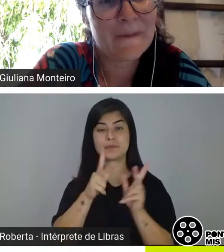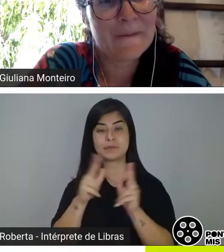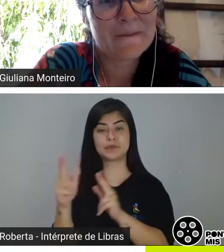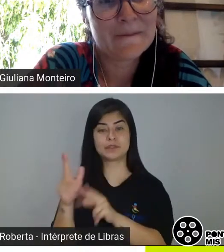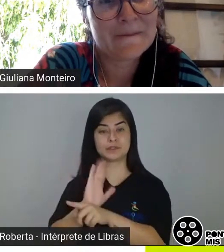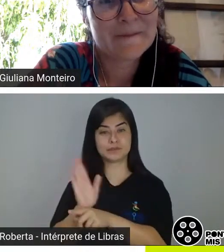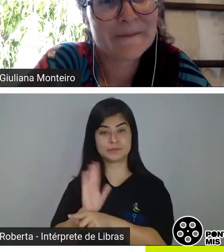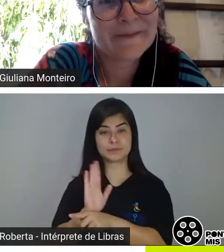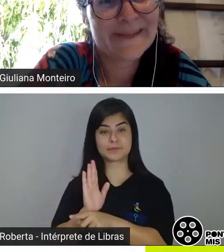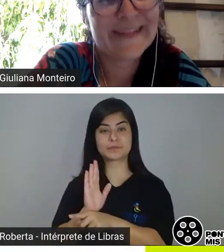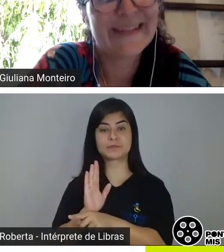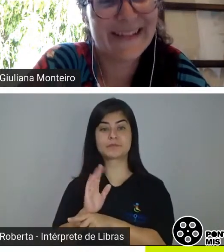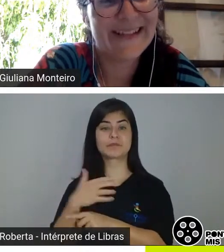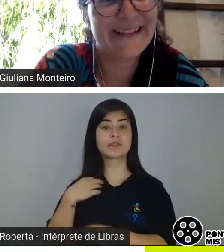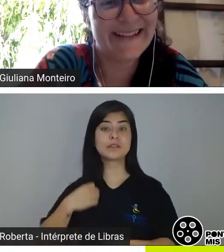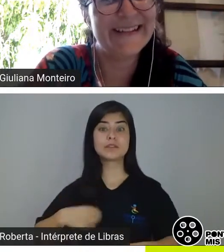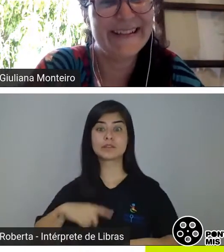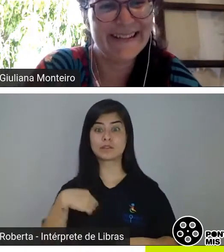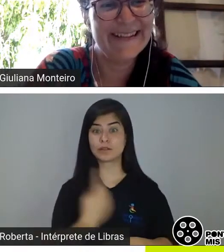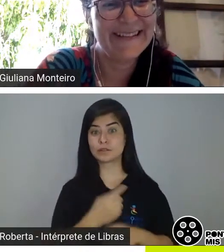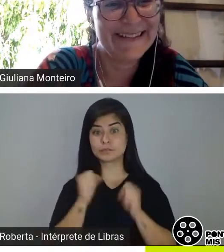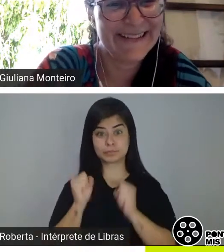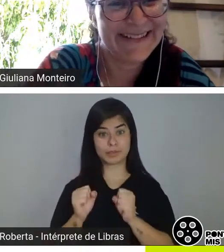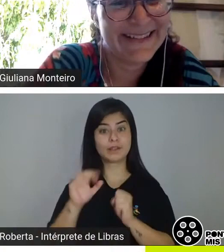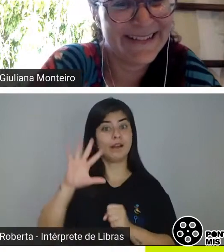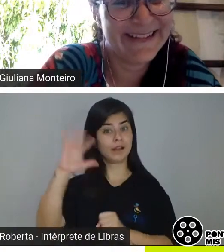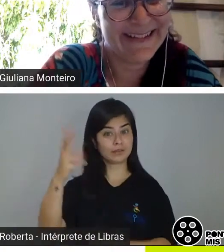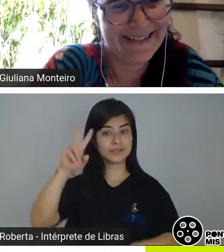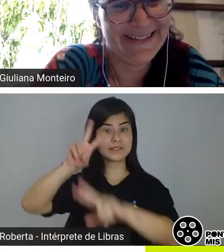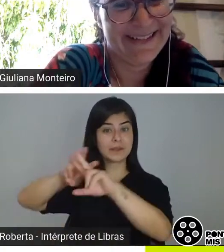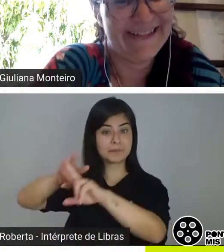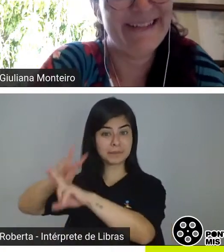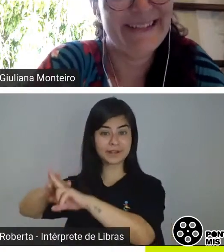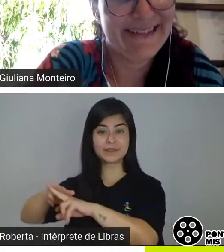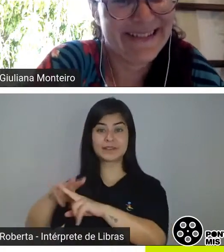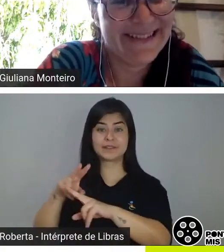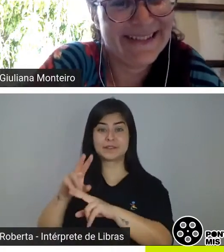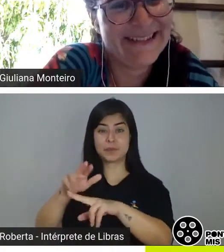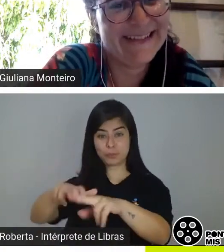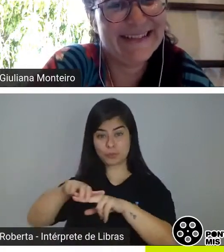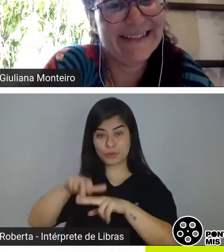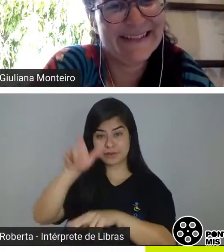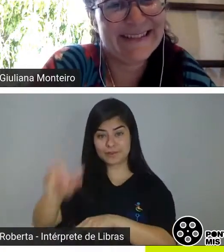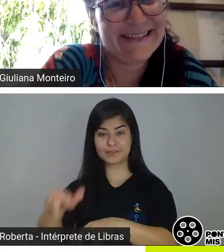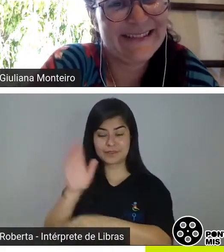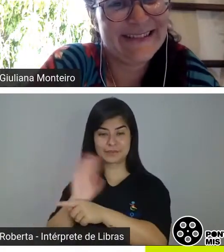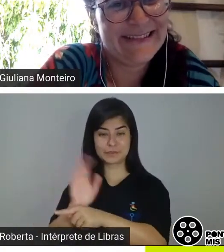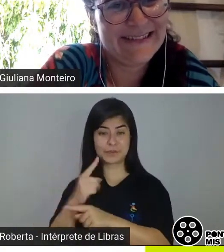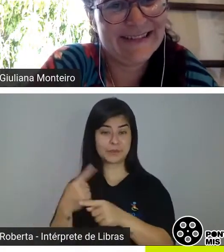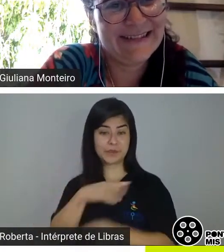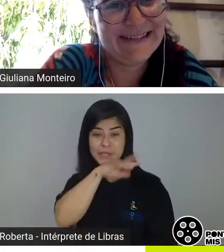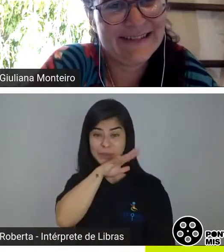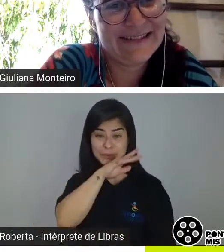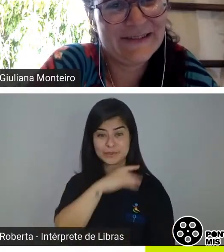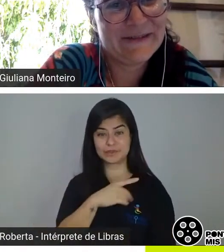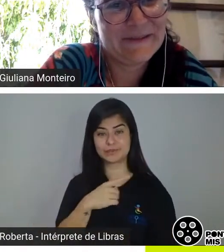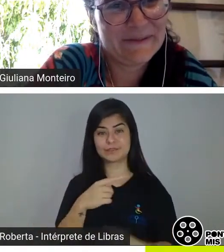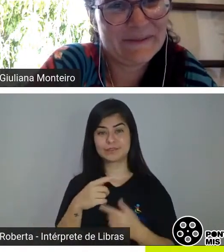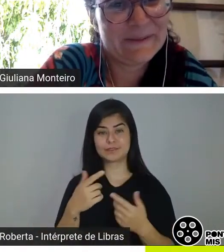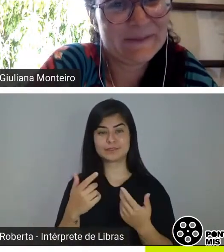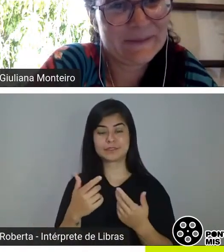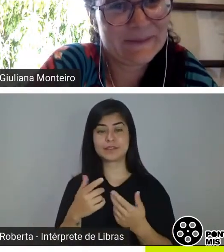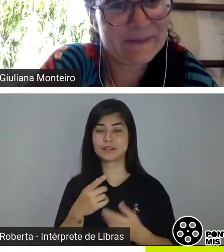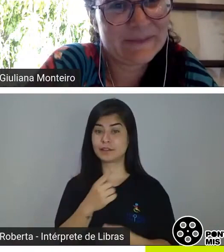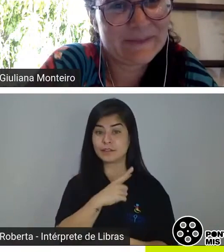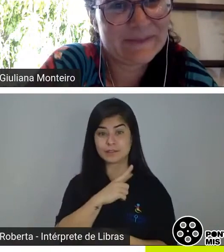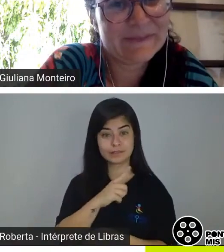assim, a gente pode ser até preso por causa desse filme, né? De tão ruim que ele é, nós podemos ser presos. Então, essa coisa, assim, gente, tem